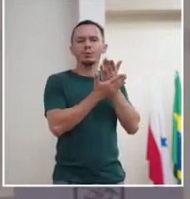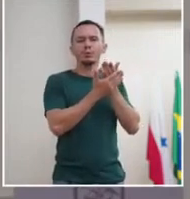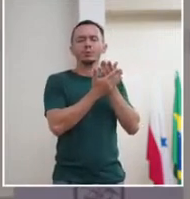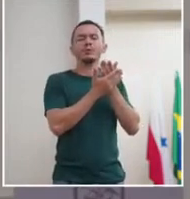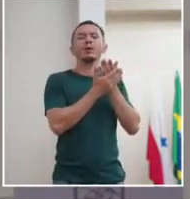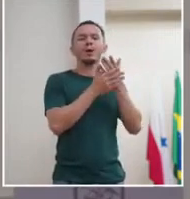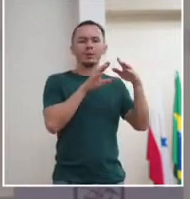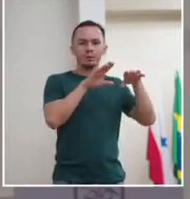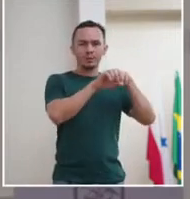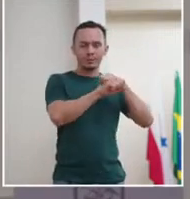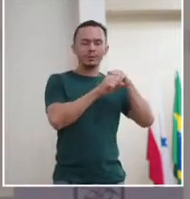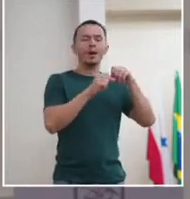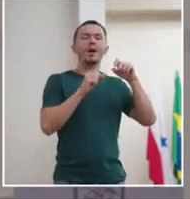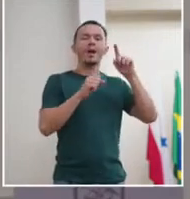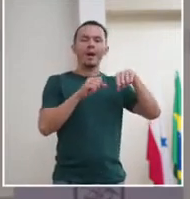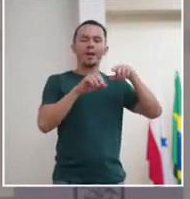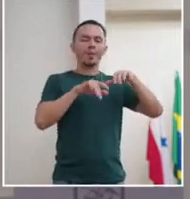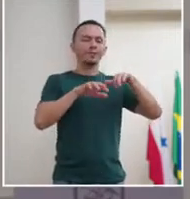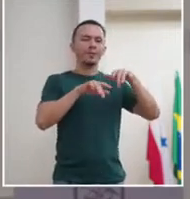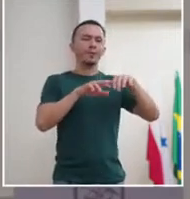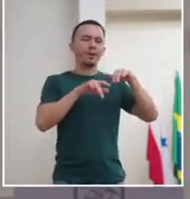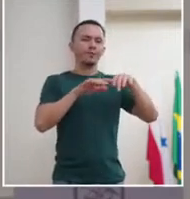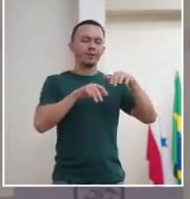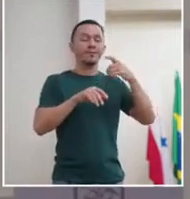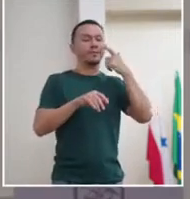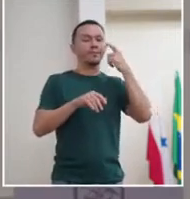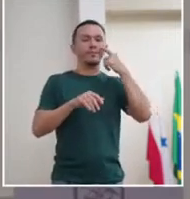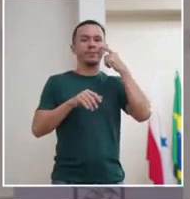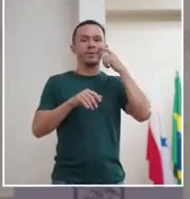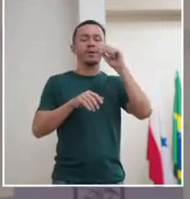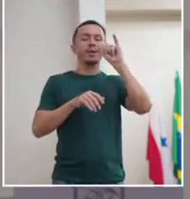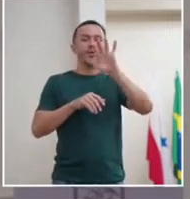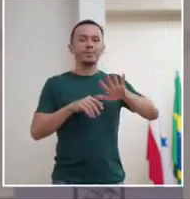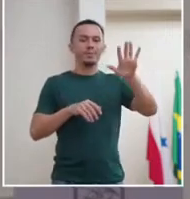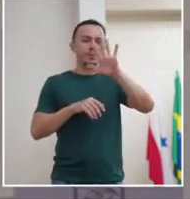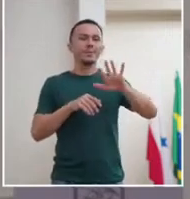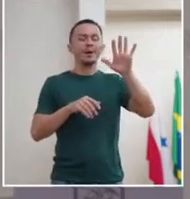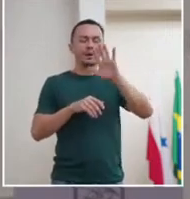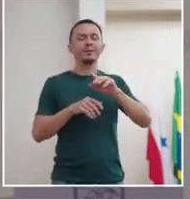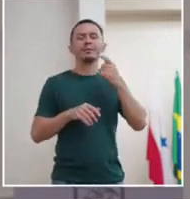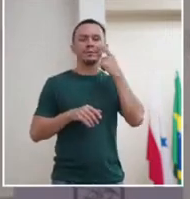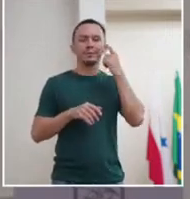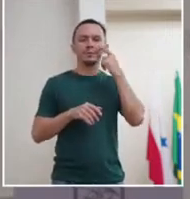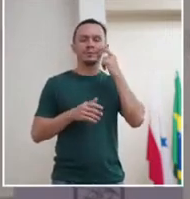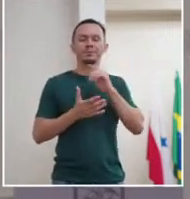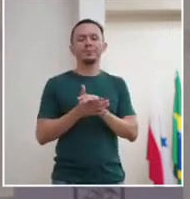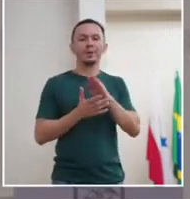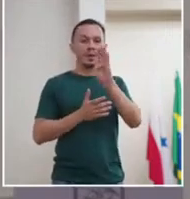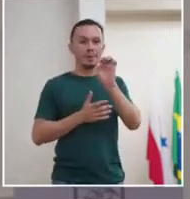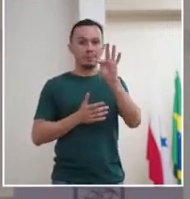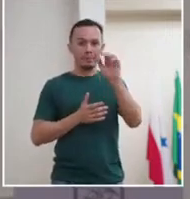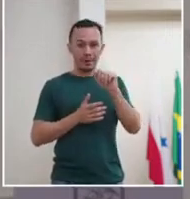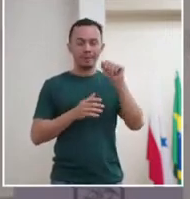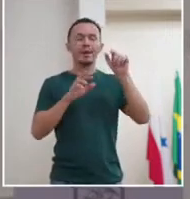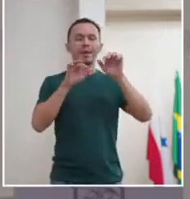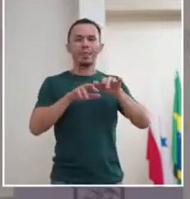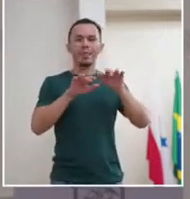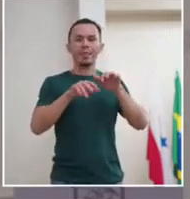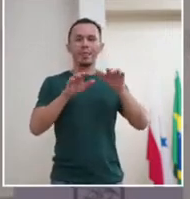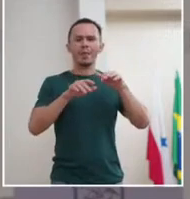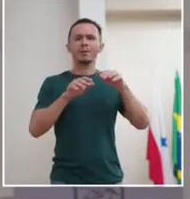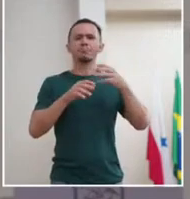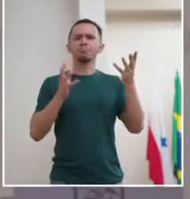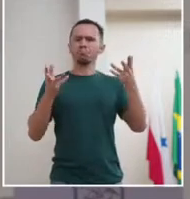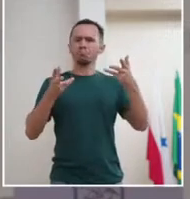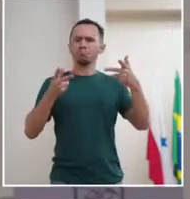vida, da datilografia. Essa imagem dela na máquina de escrever é uma imagem muito comum. Berta era exímia datilógrafa, tendo